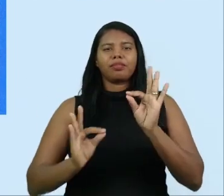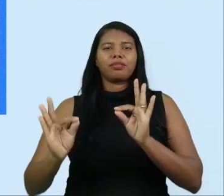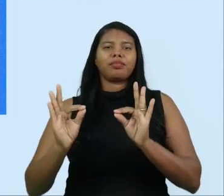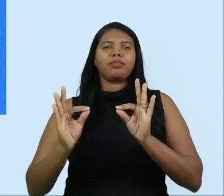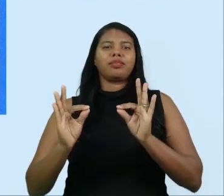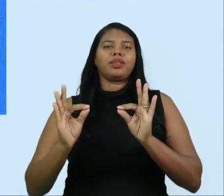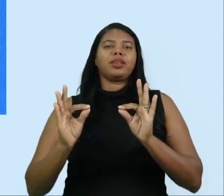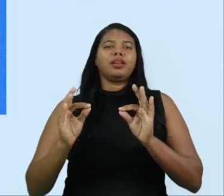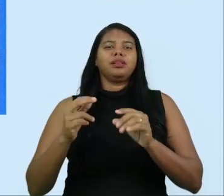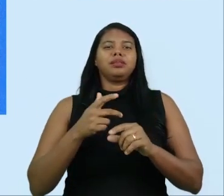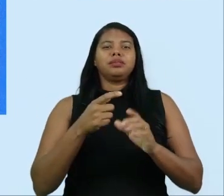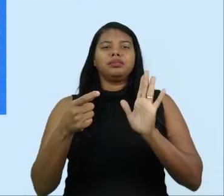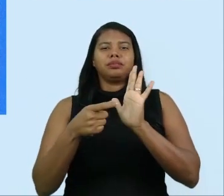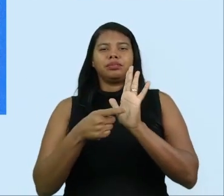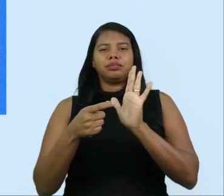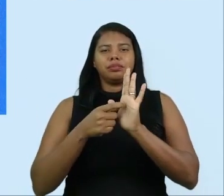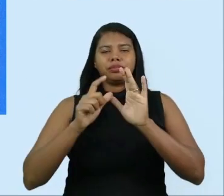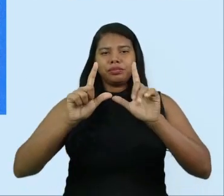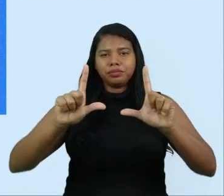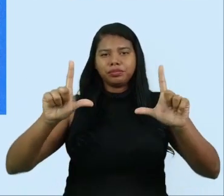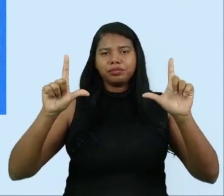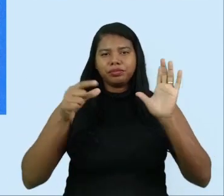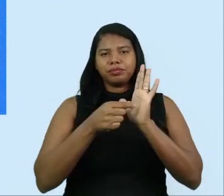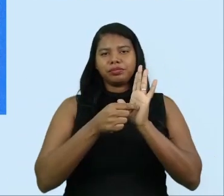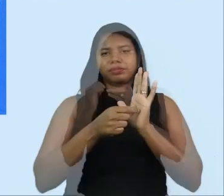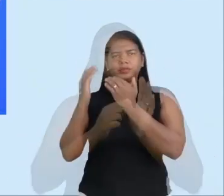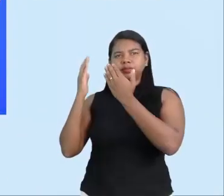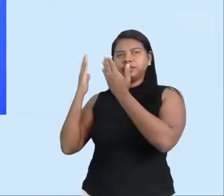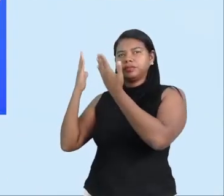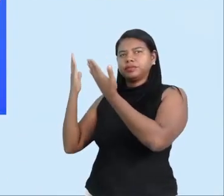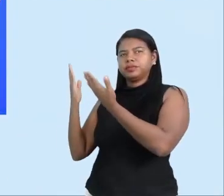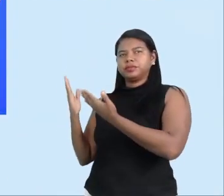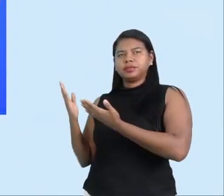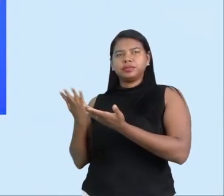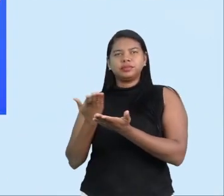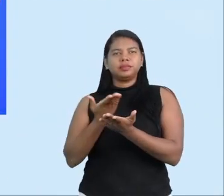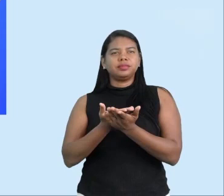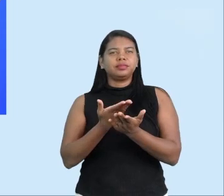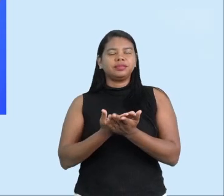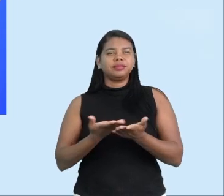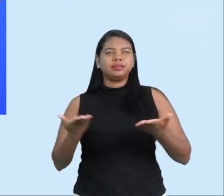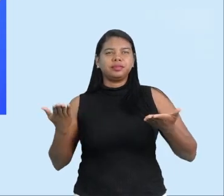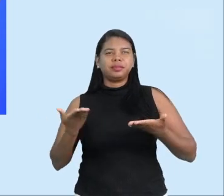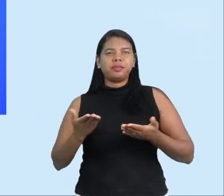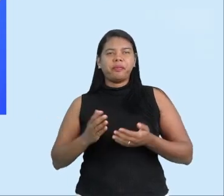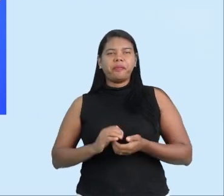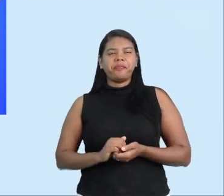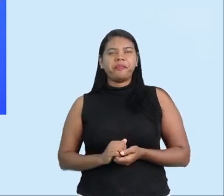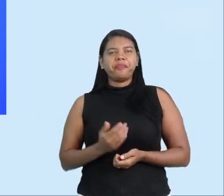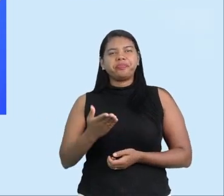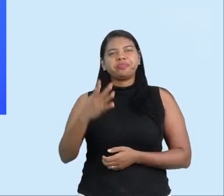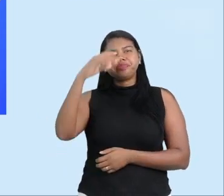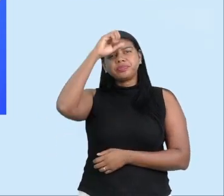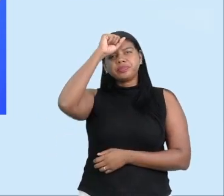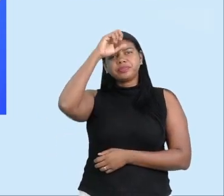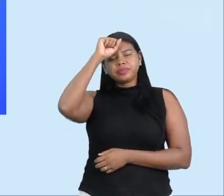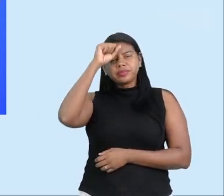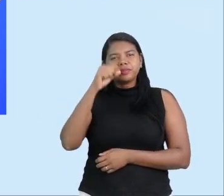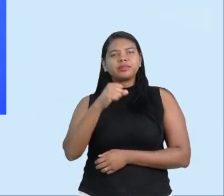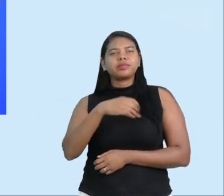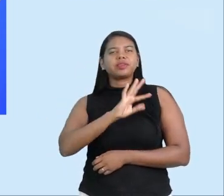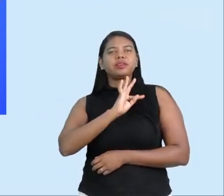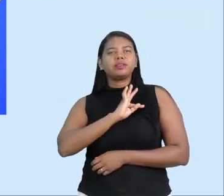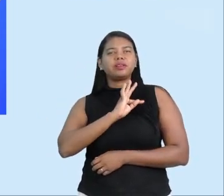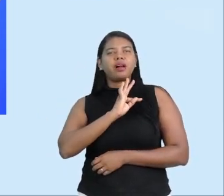poderoso software de edição de imagens, o GIMP. Nessa videoaula você vai aprender alguns detalhes técnicos desse maravilhoso